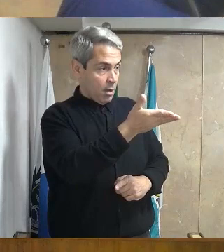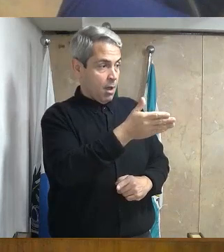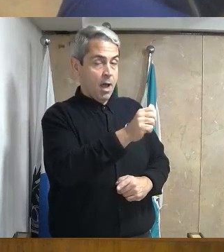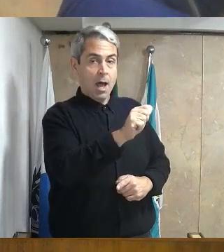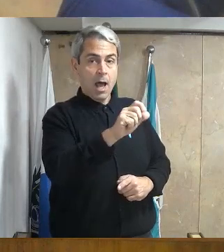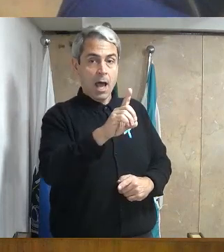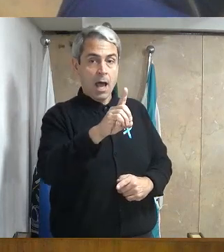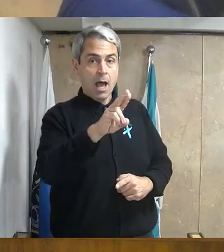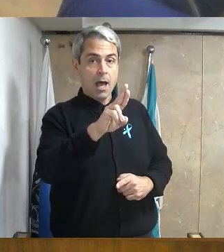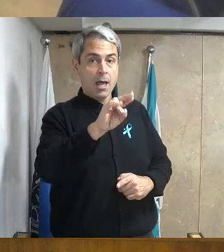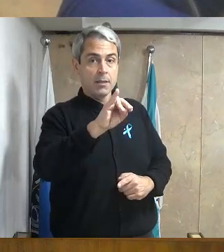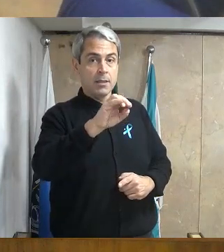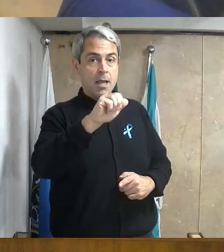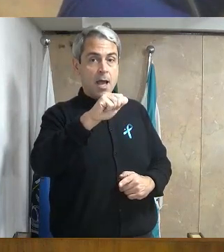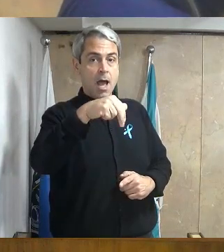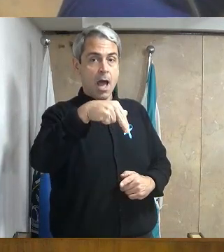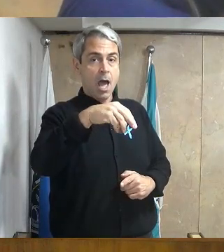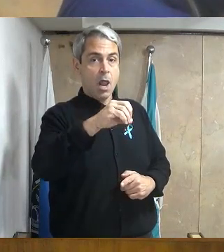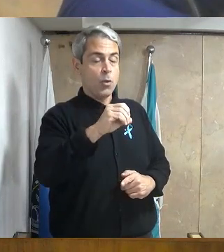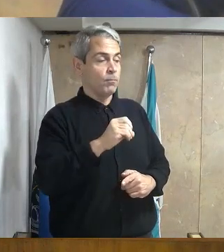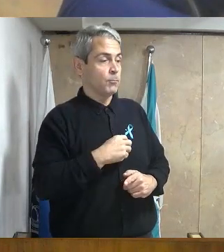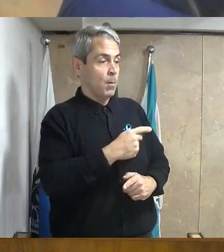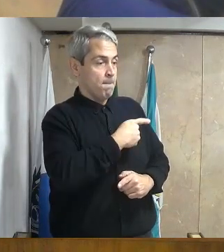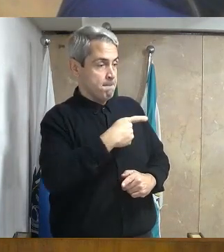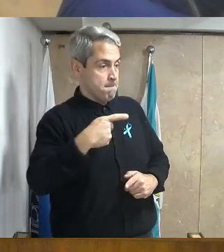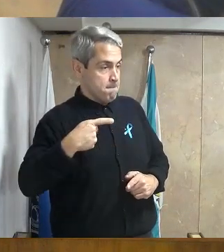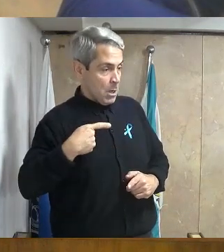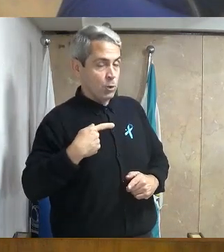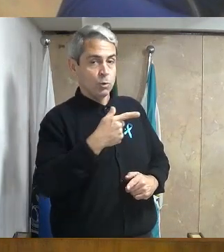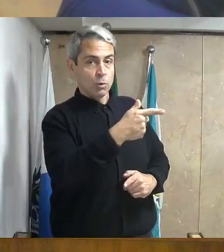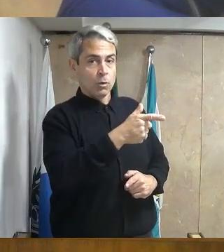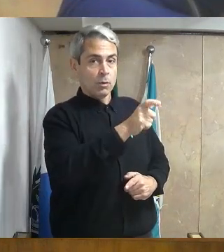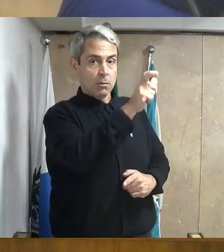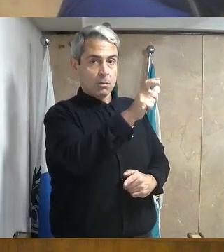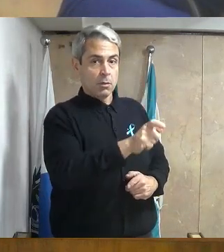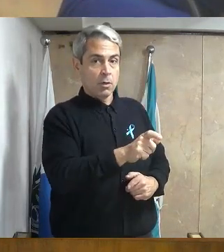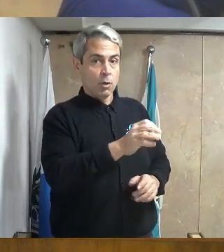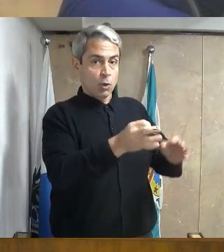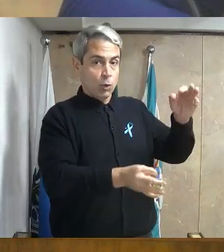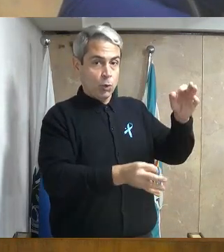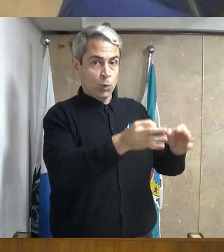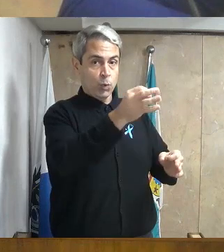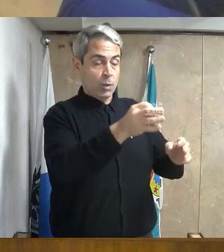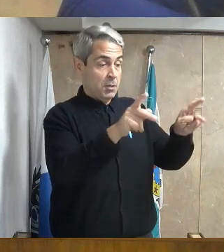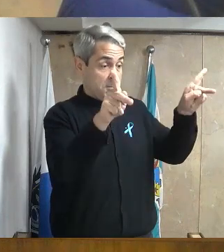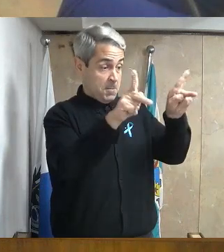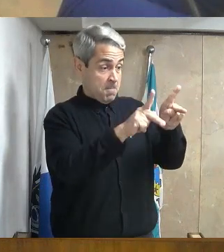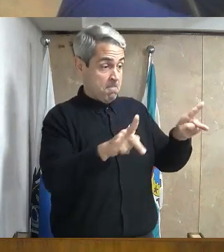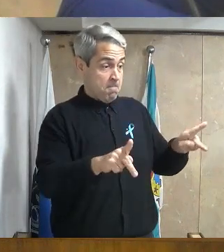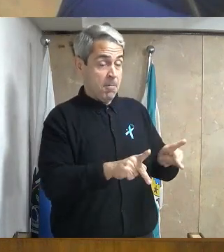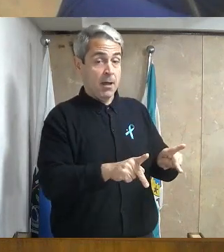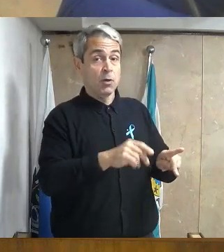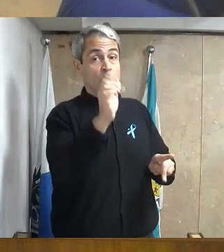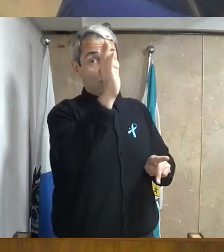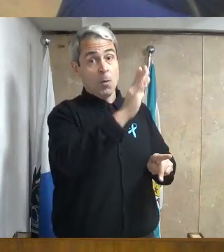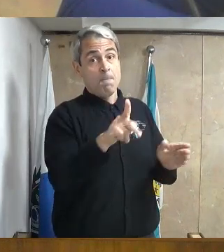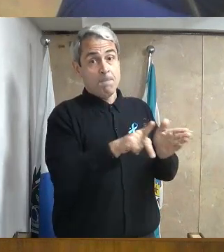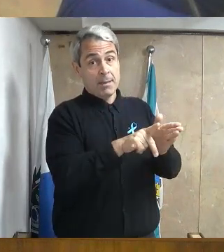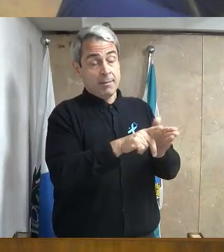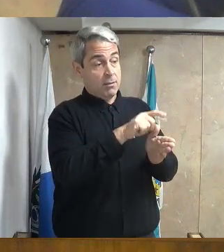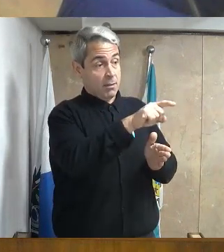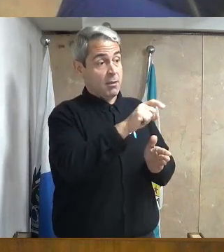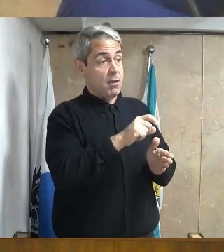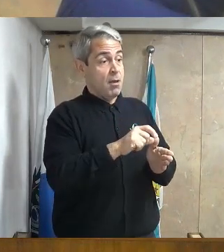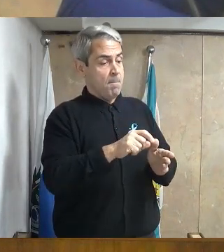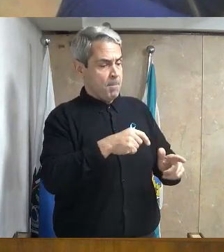Adriano Ponte do Nascimento, capelão e membro da Associação Juiz de Paz de Capelania Eclesiástica do Brasil, por